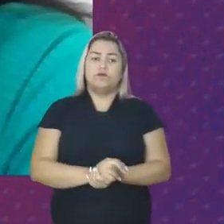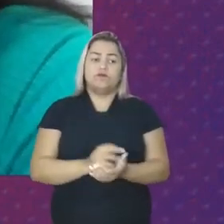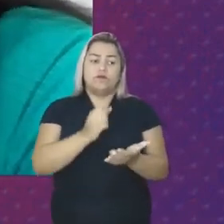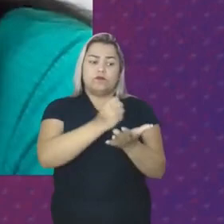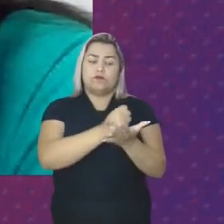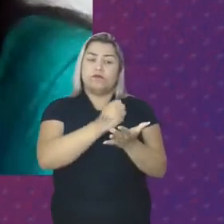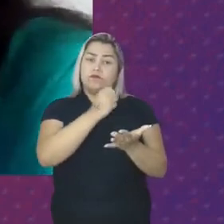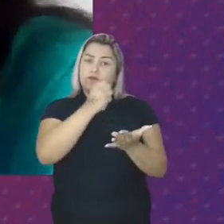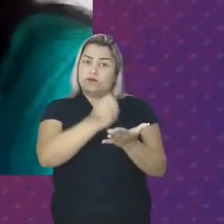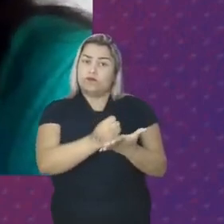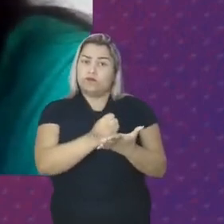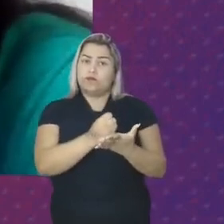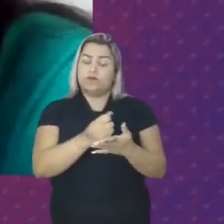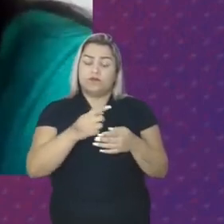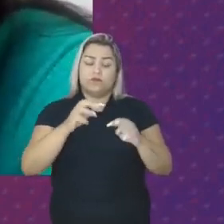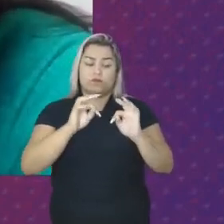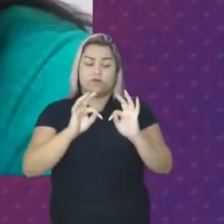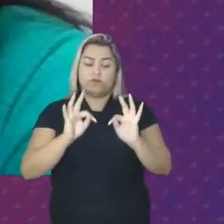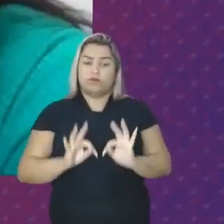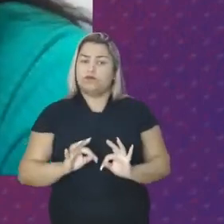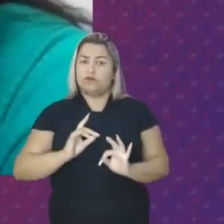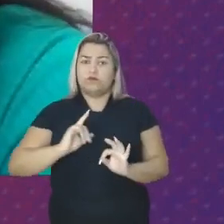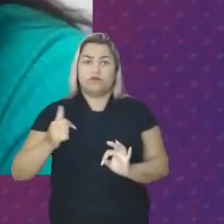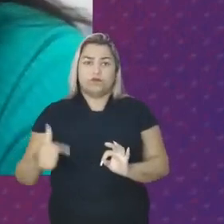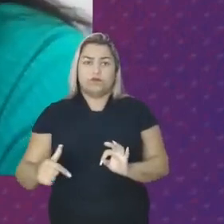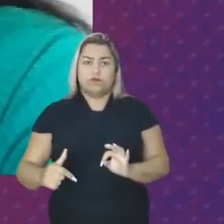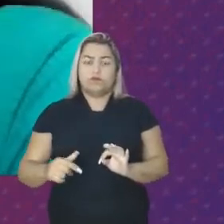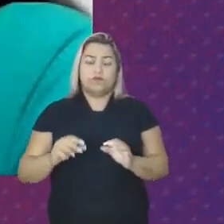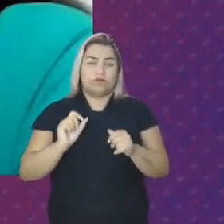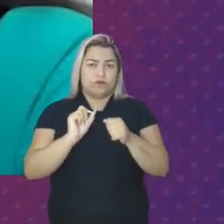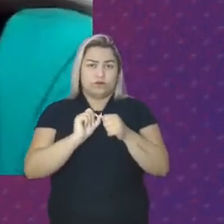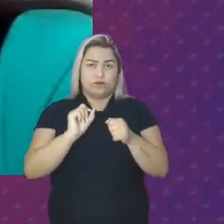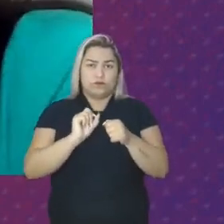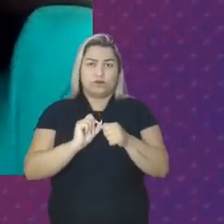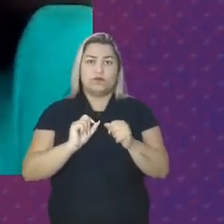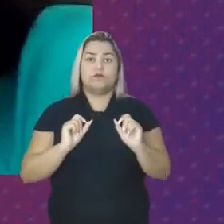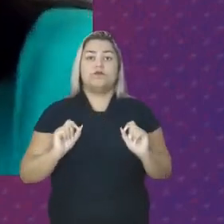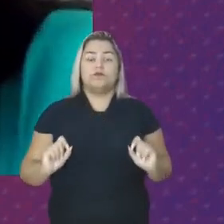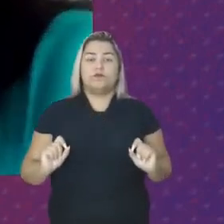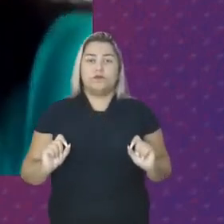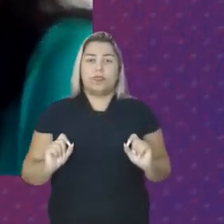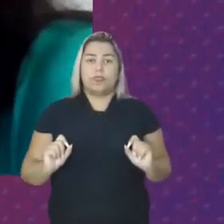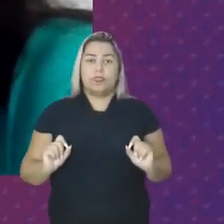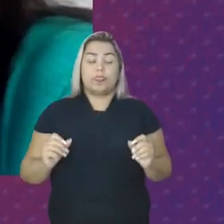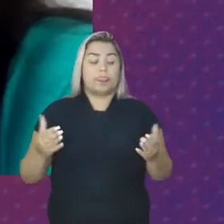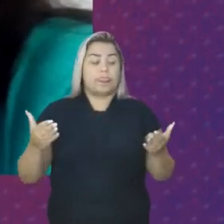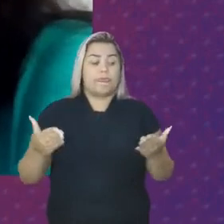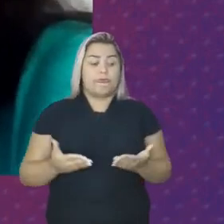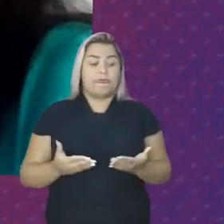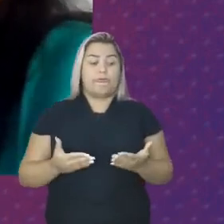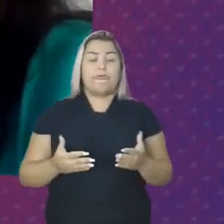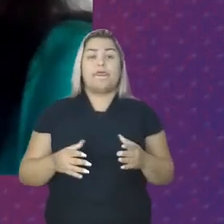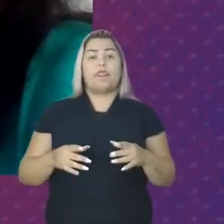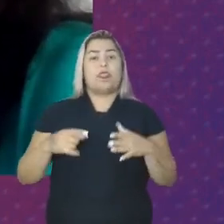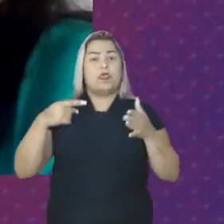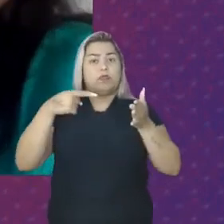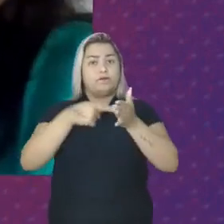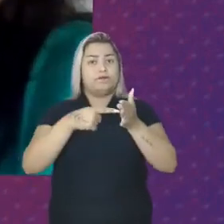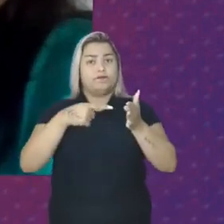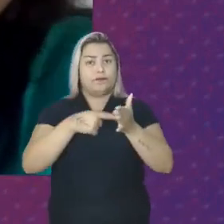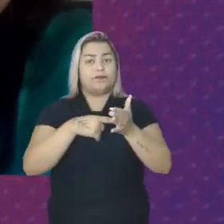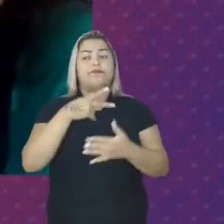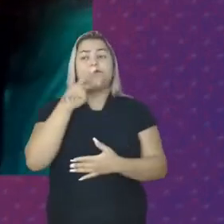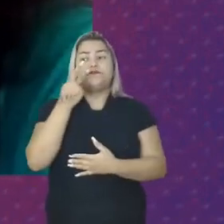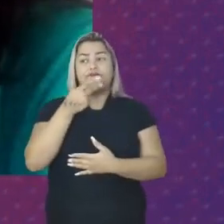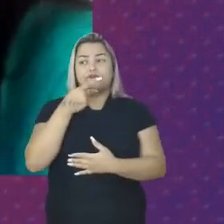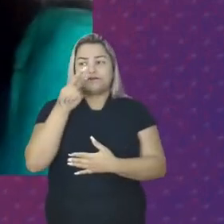de cooperação técnica, eles não existem, não foram realizados. Esse formulário de denúncia, como eu coloquei para